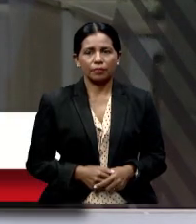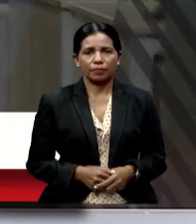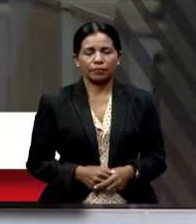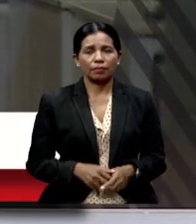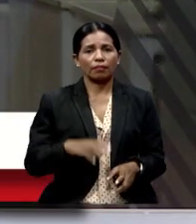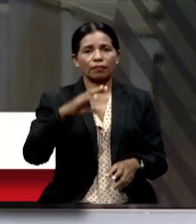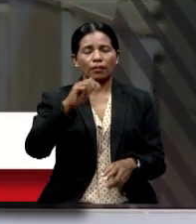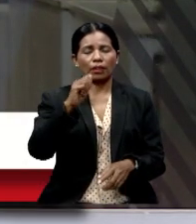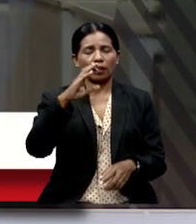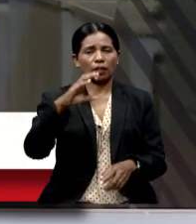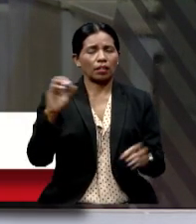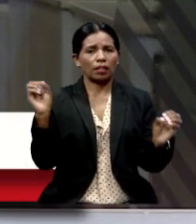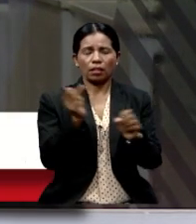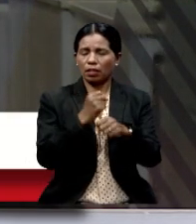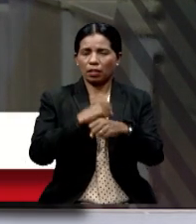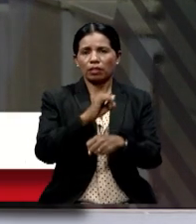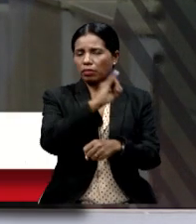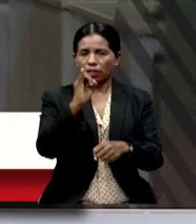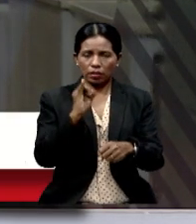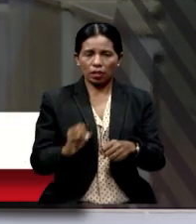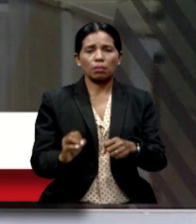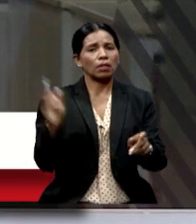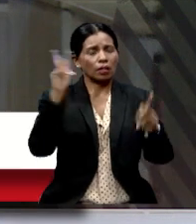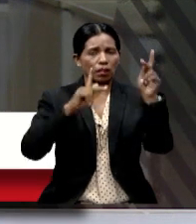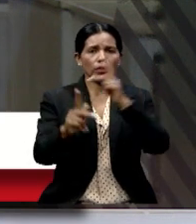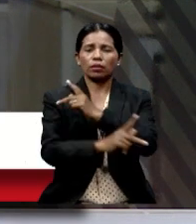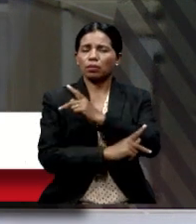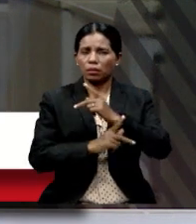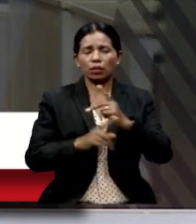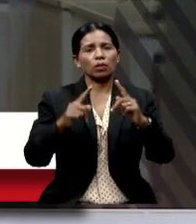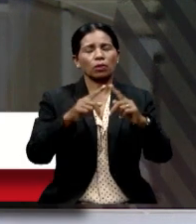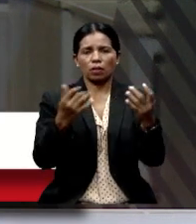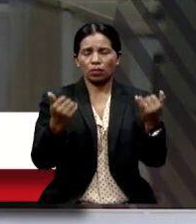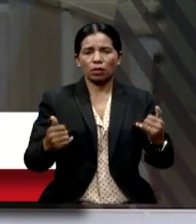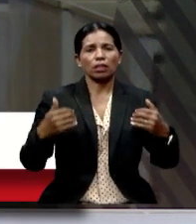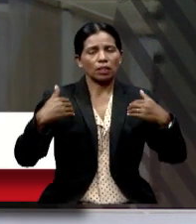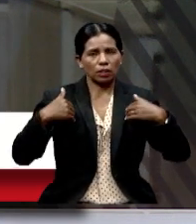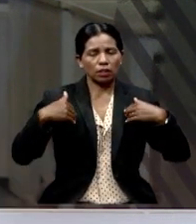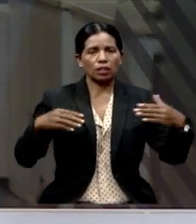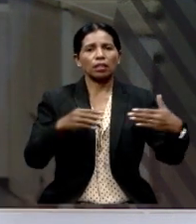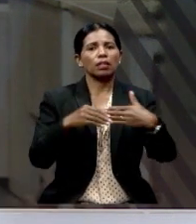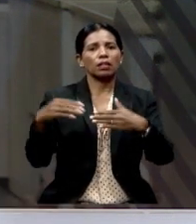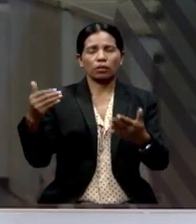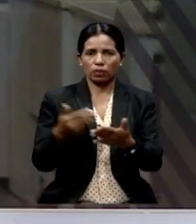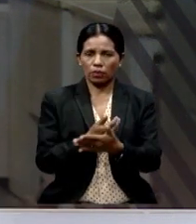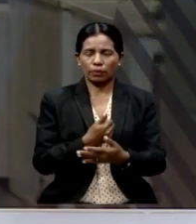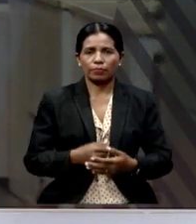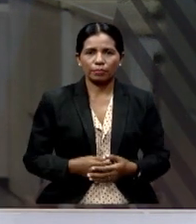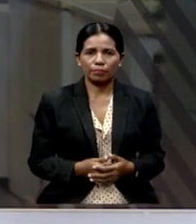CAC la halo investigação ba caso corrupção tamba to agora se da ia comissário fom.